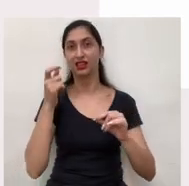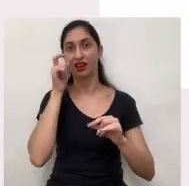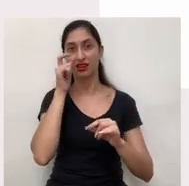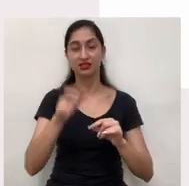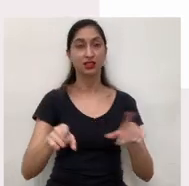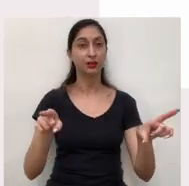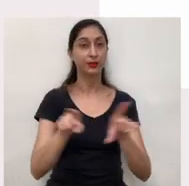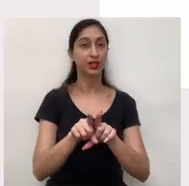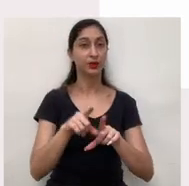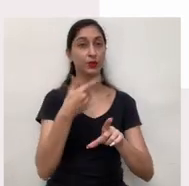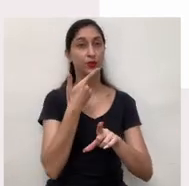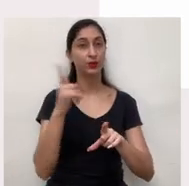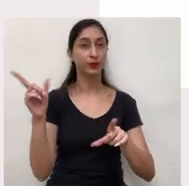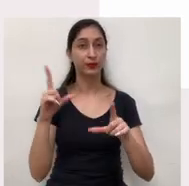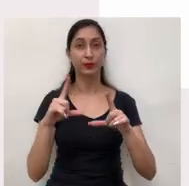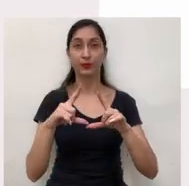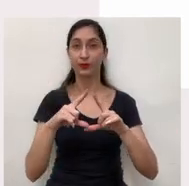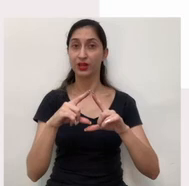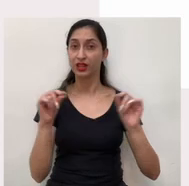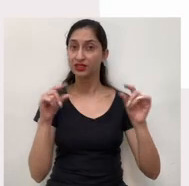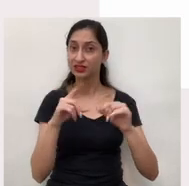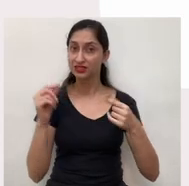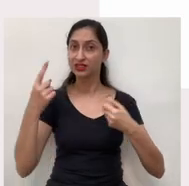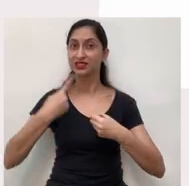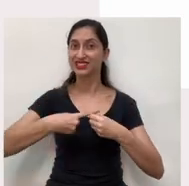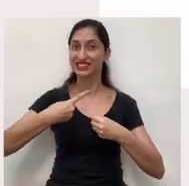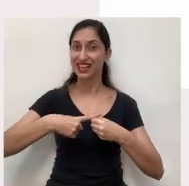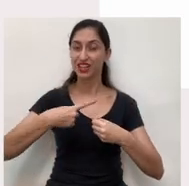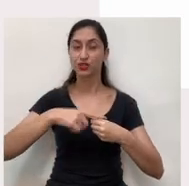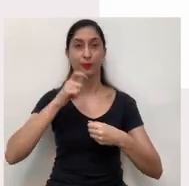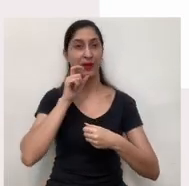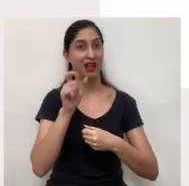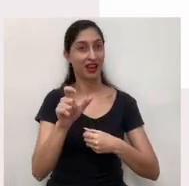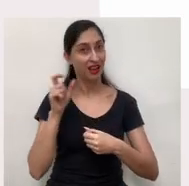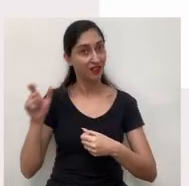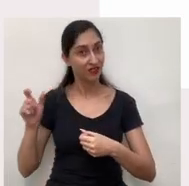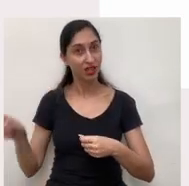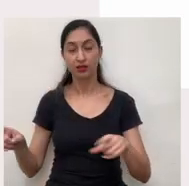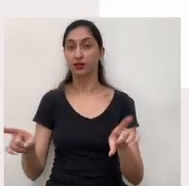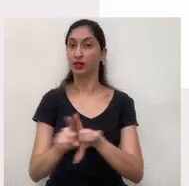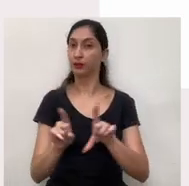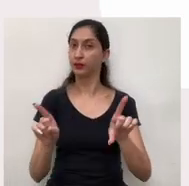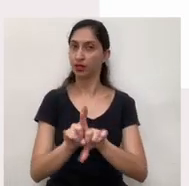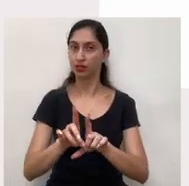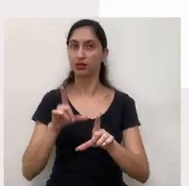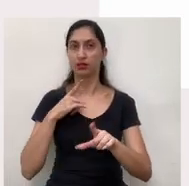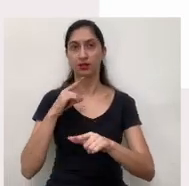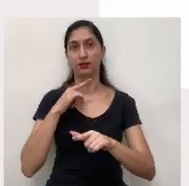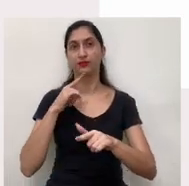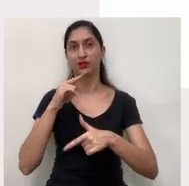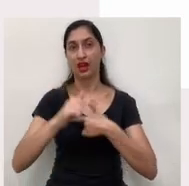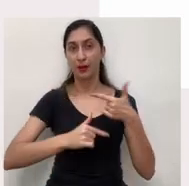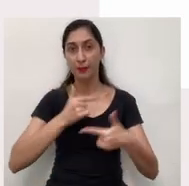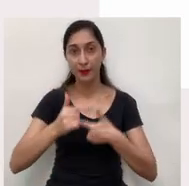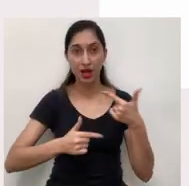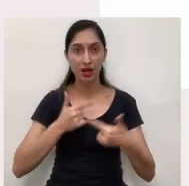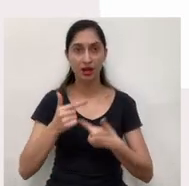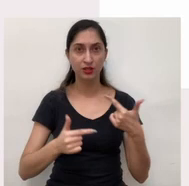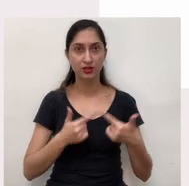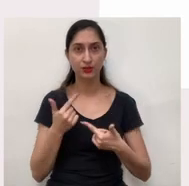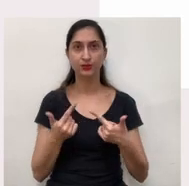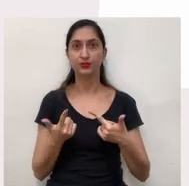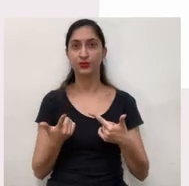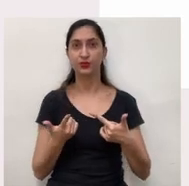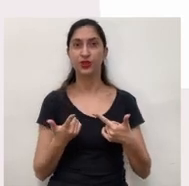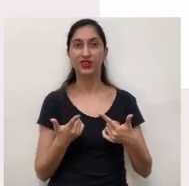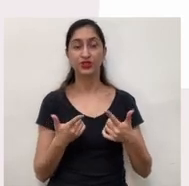Brasília AZ, Cidade Palavra, que também faz esse movimento assim, de um guia antiturístico,